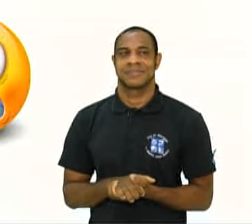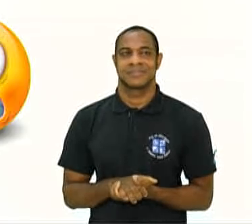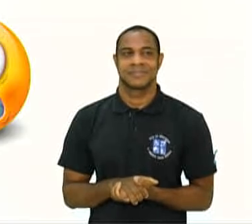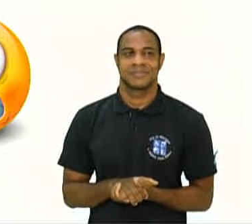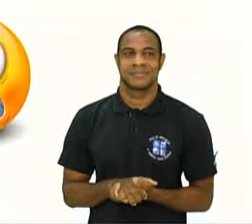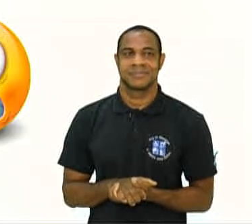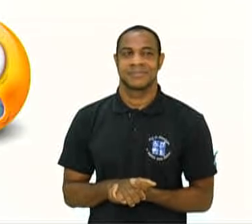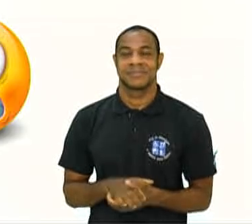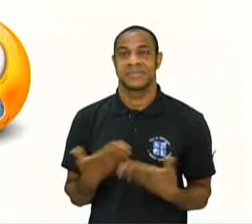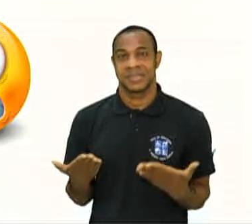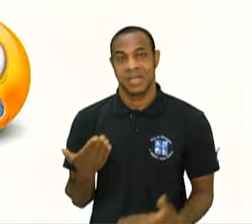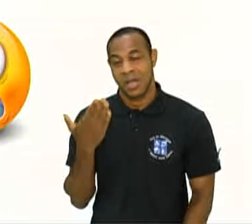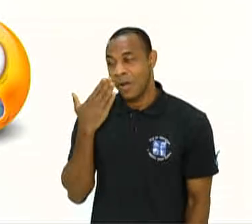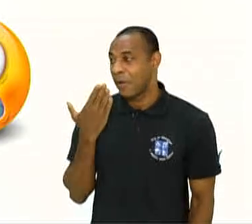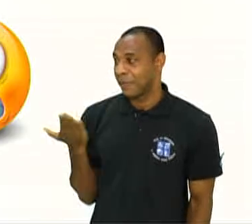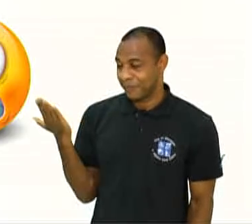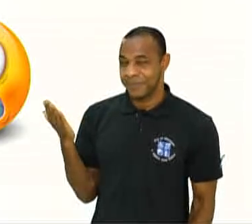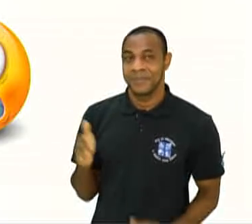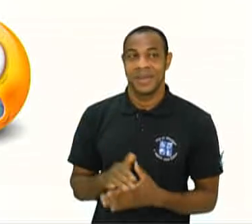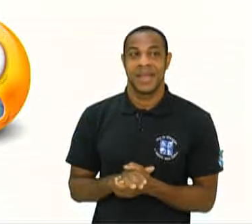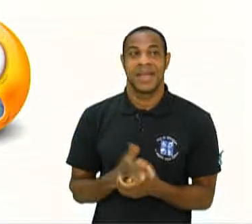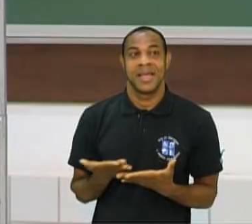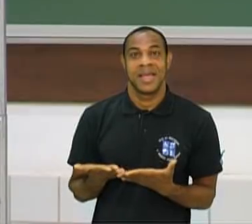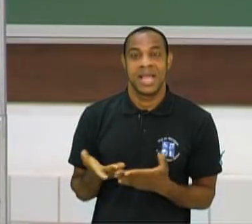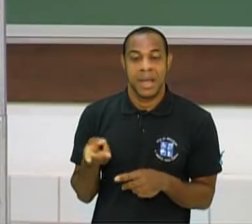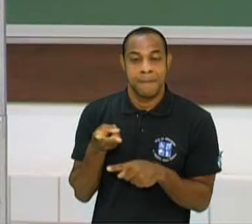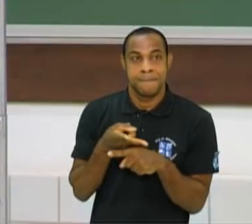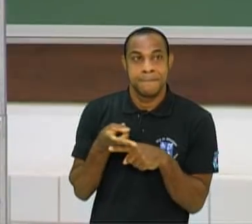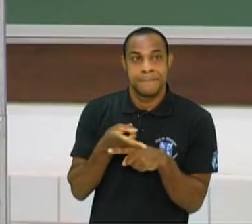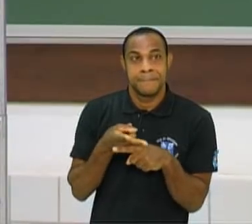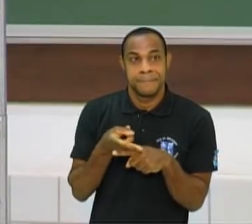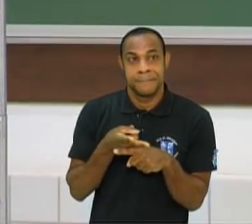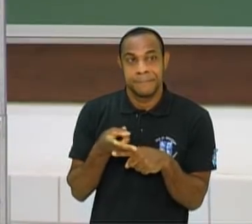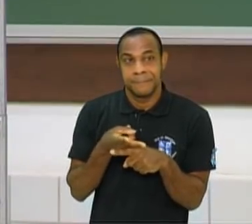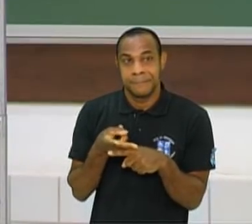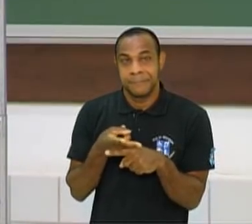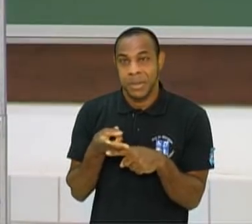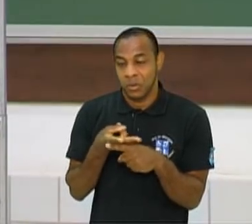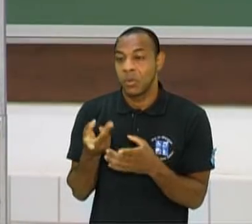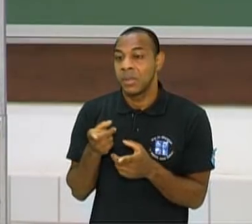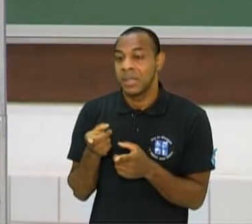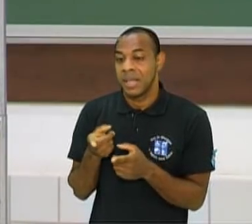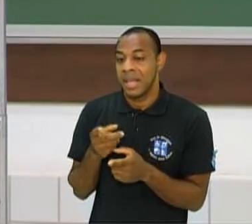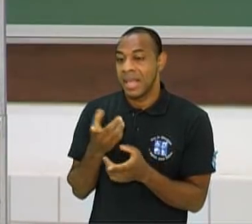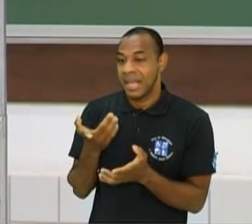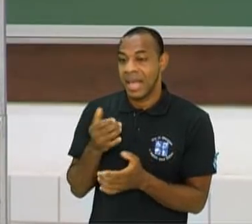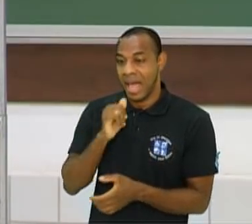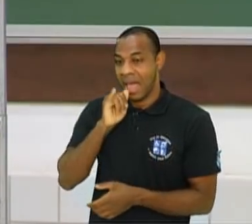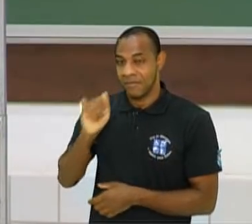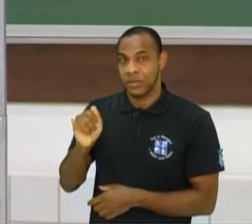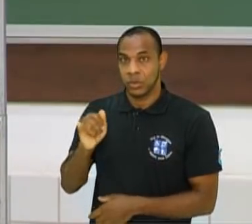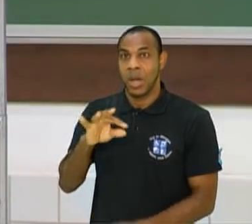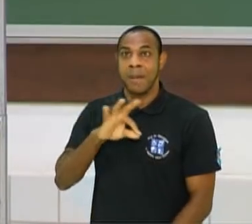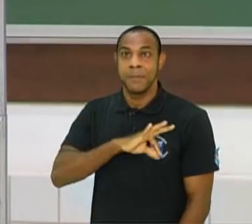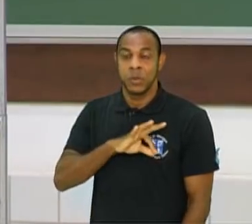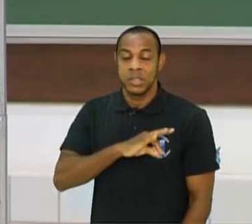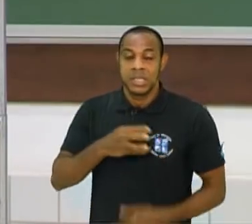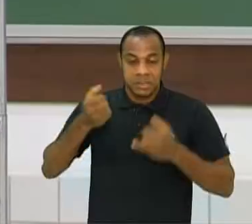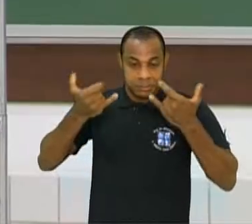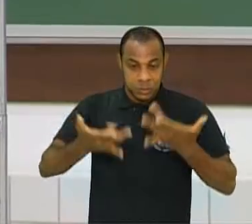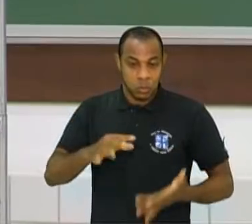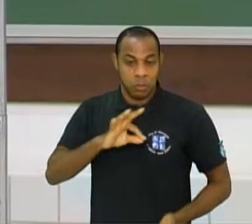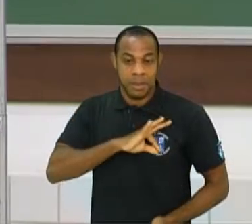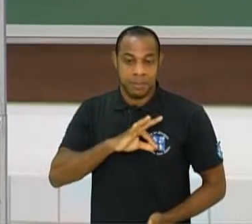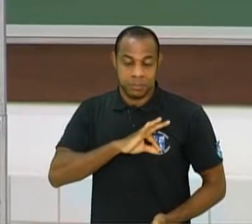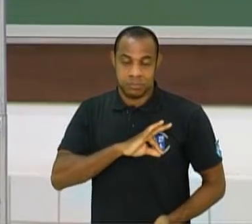removing. Então veja bem ali, ó. Ela procurou a polícia, comunicou à polícia dessas datas e desses nomes